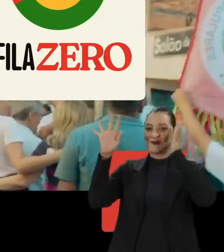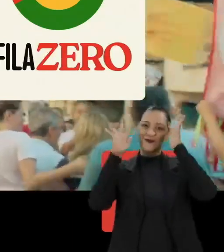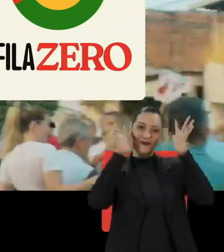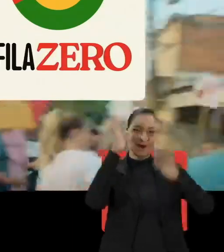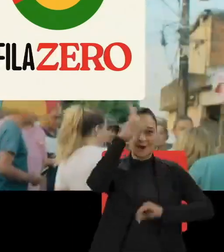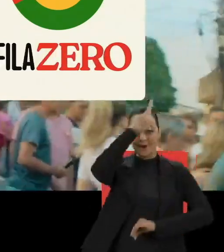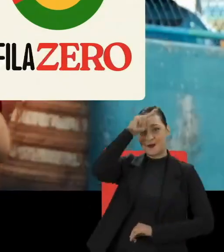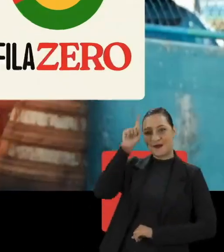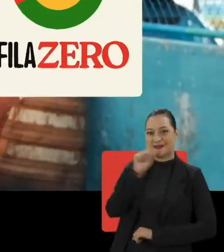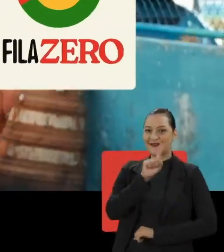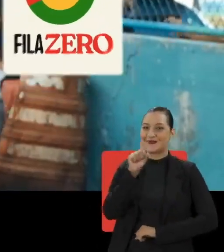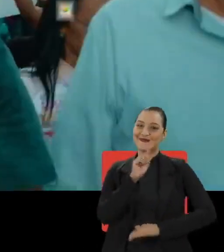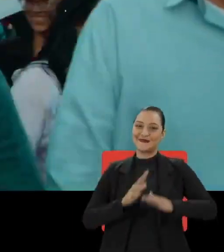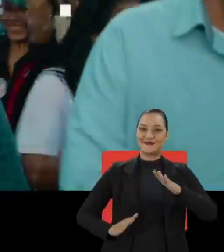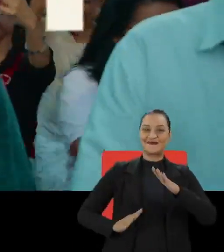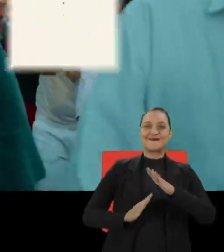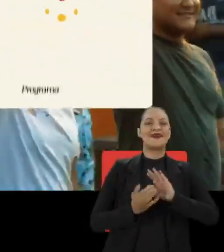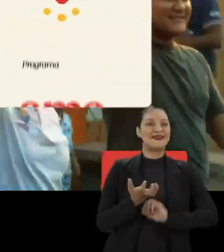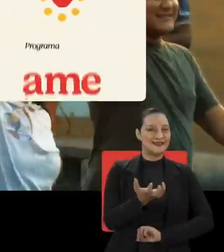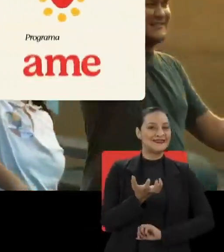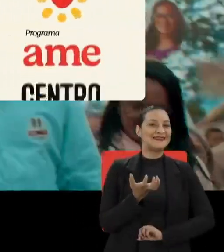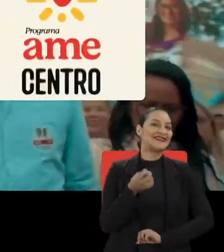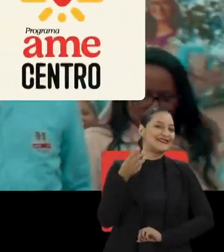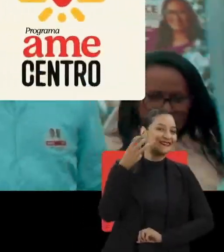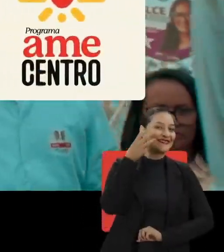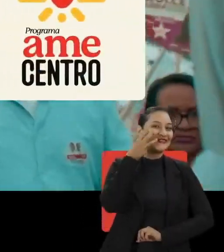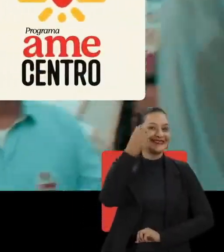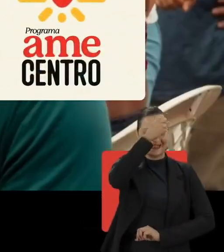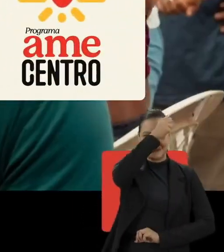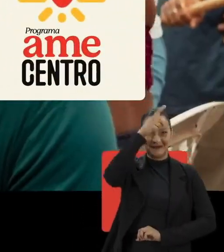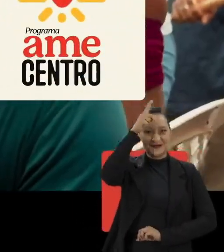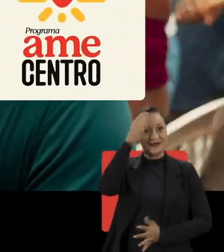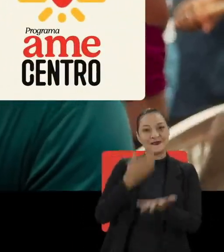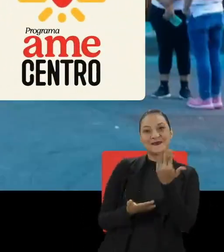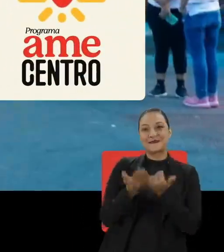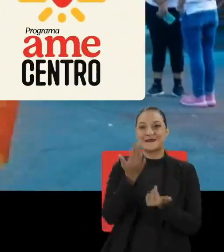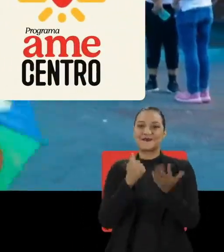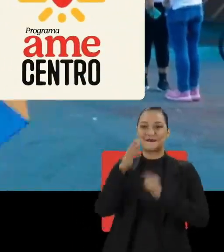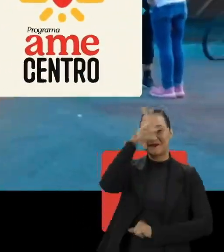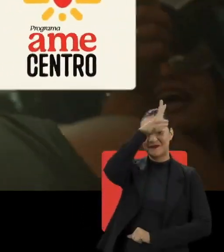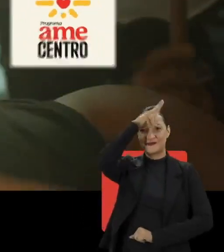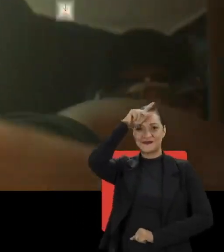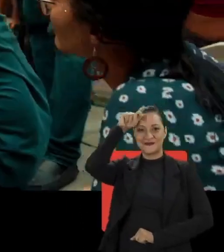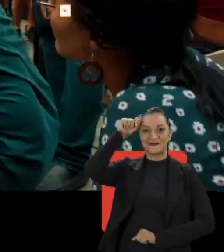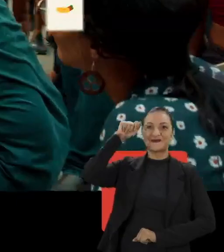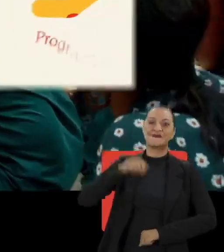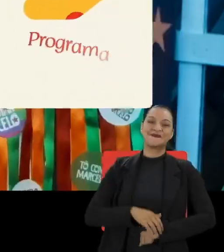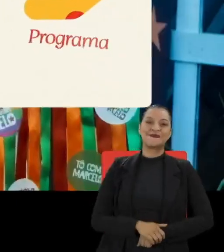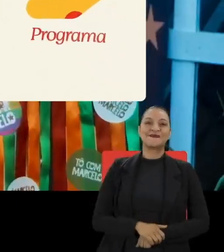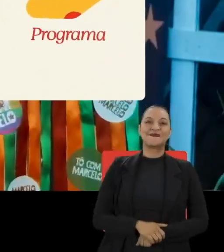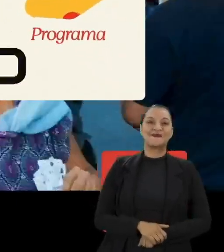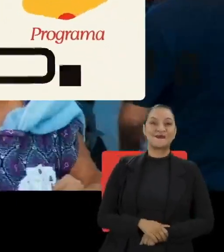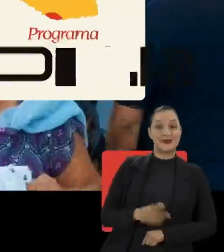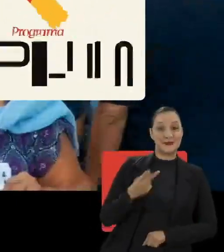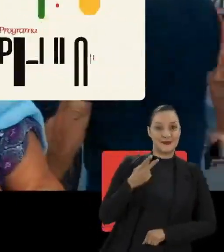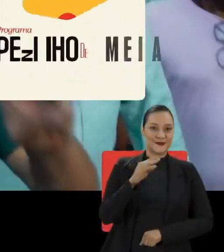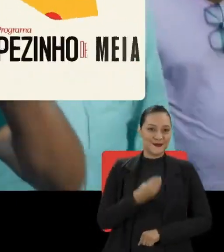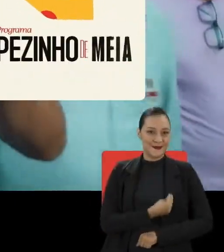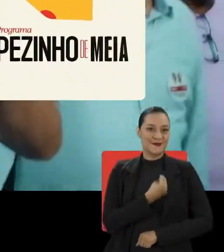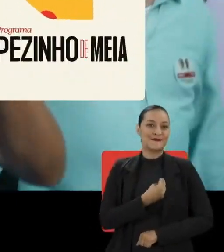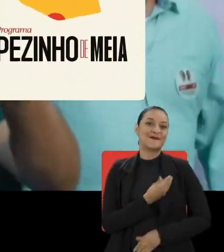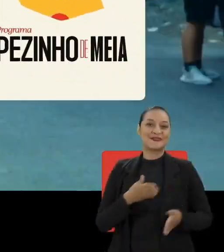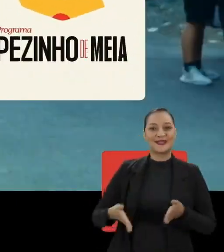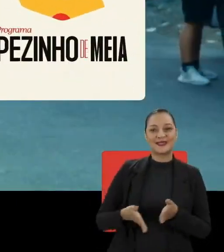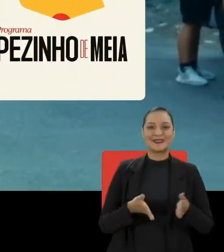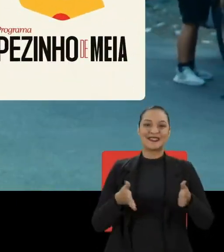é Manaus, esse sonho não para. É que eu quero o Marcelo prefeito. Chega mais bem pra cá, Manauara.